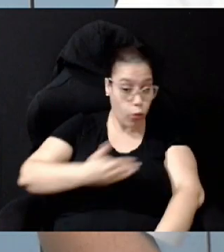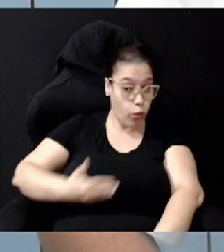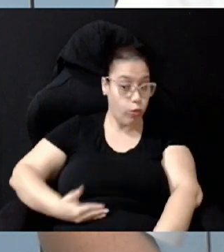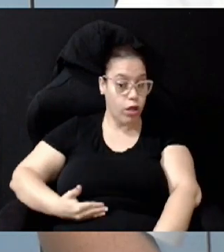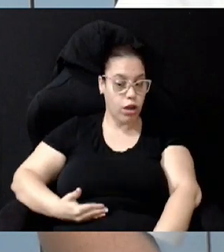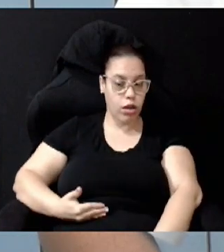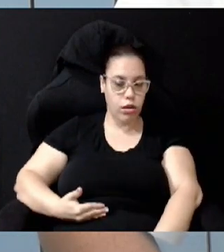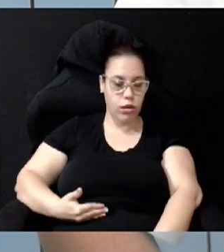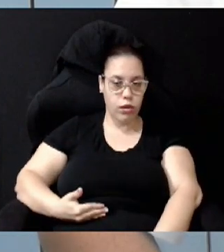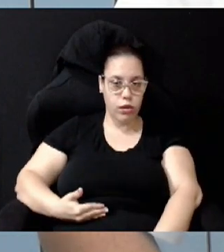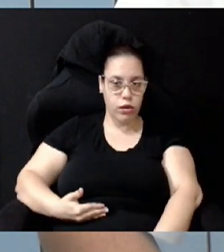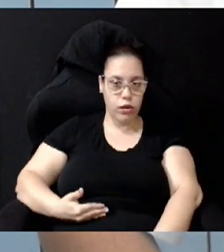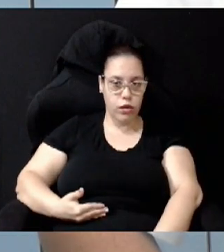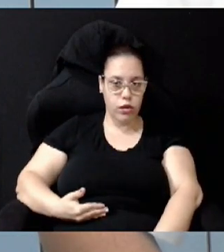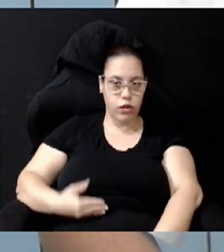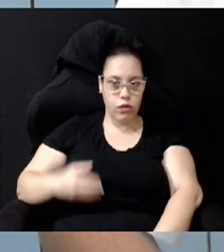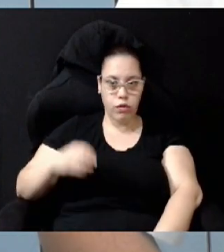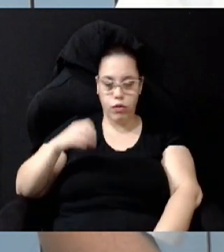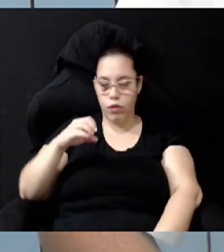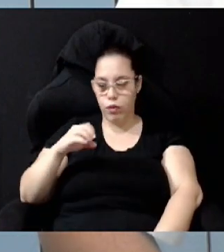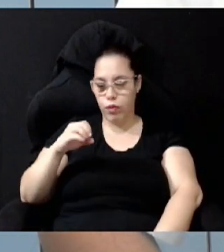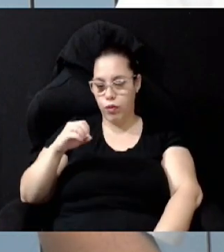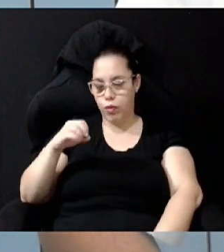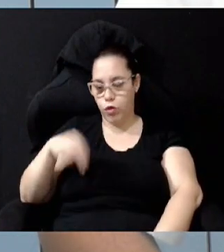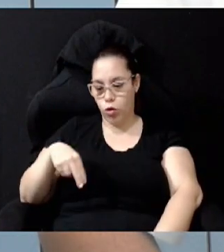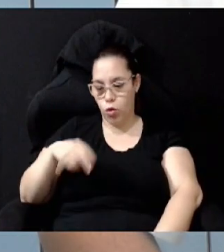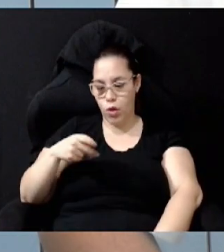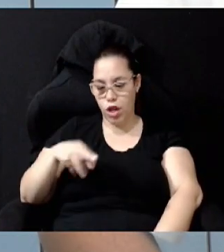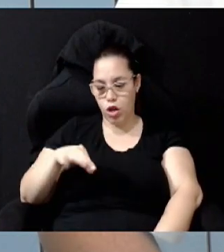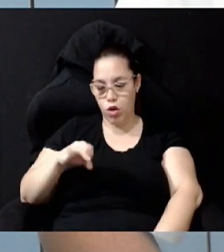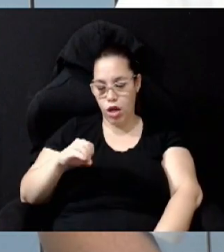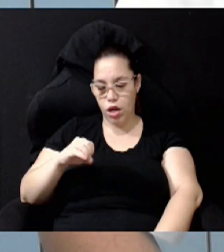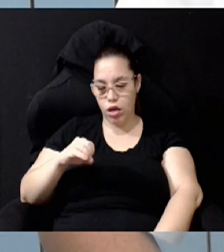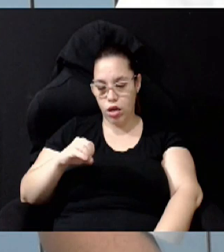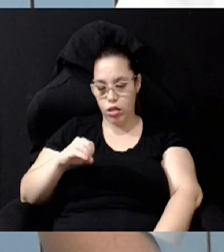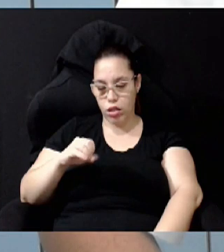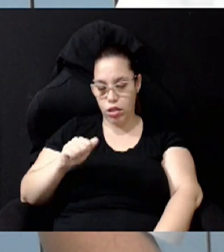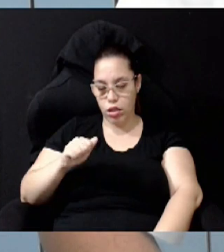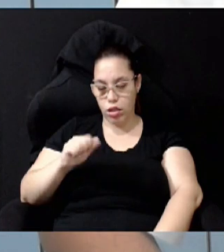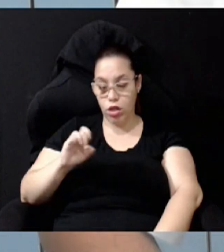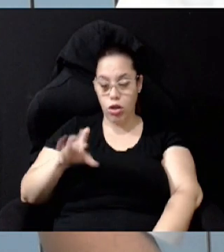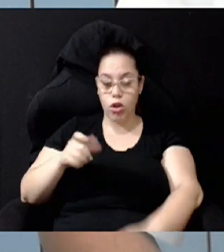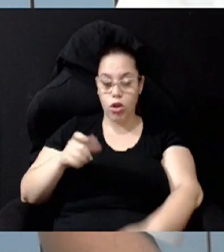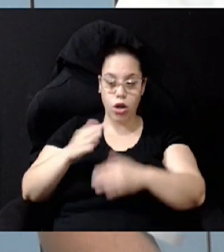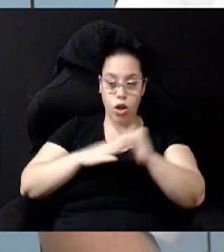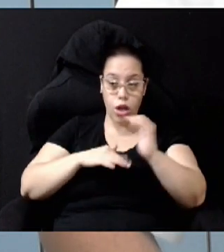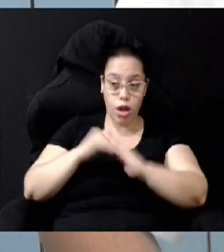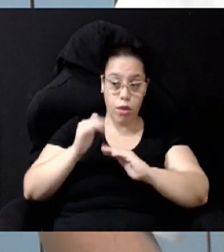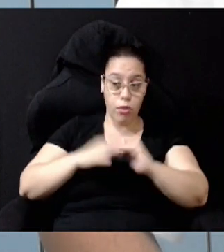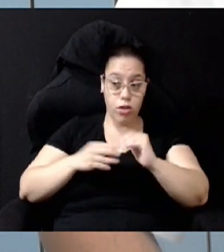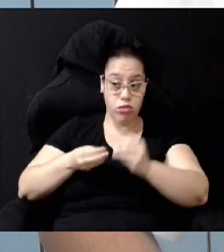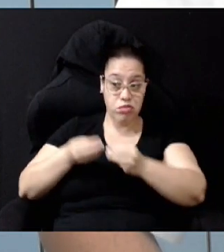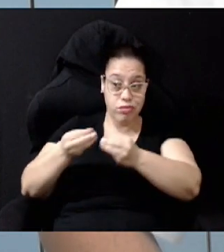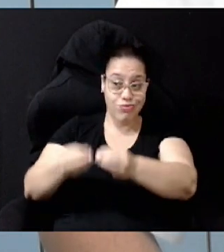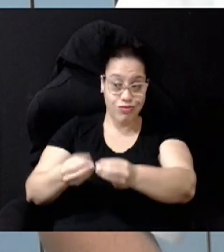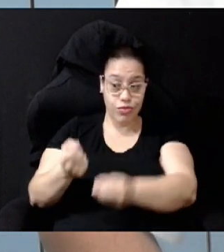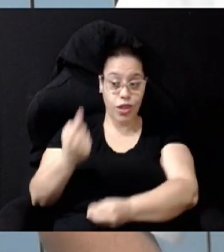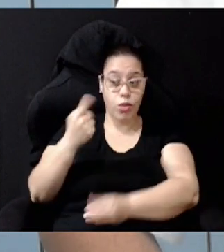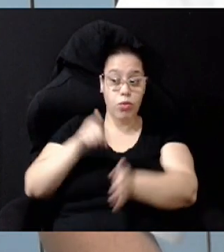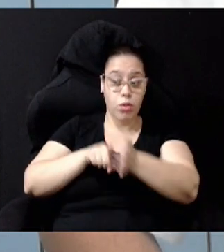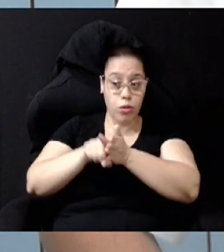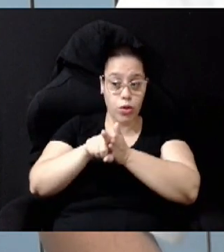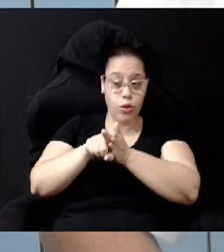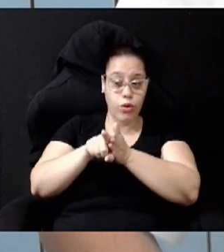as concessionárias querem fornecer só a mão de obra? Essa é uma primeira pergunta.